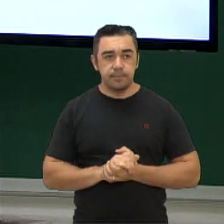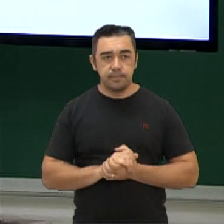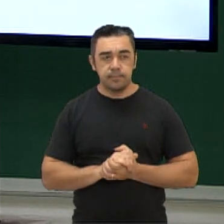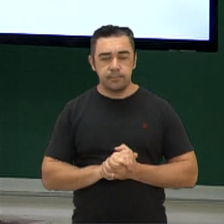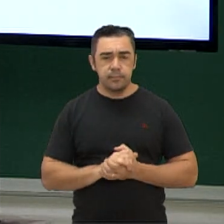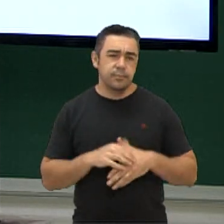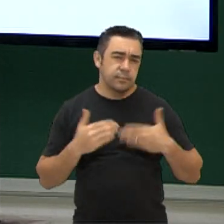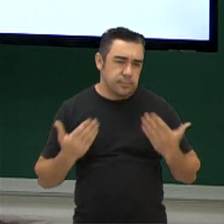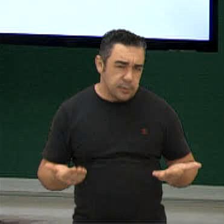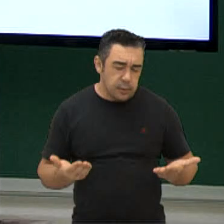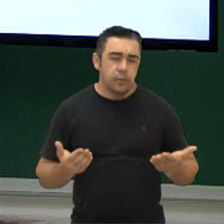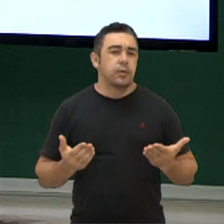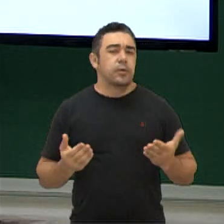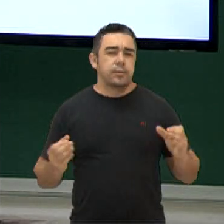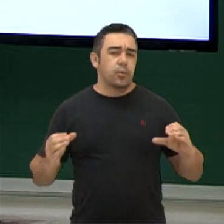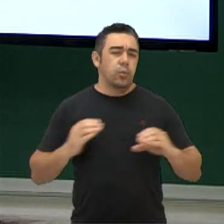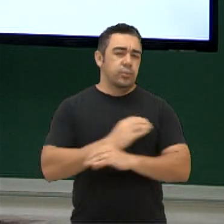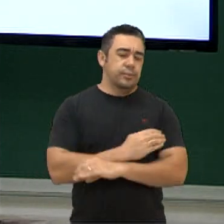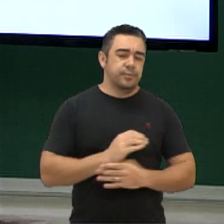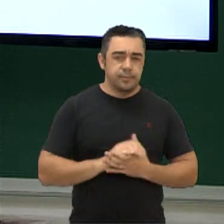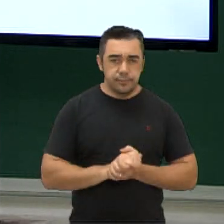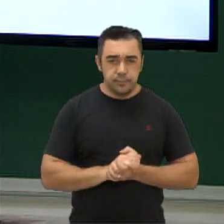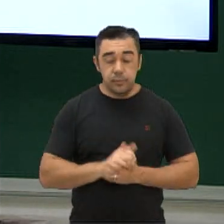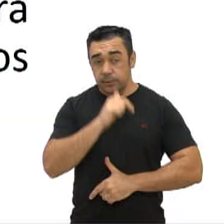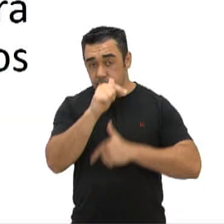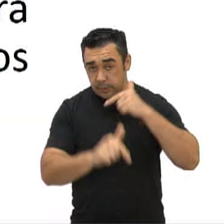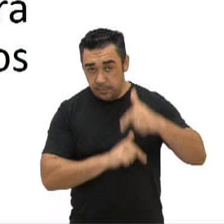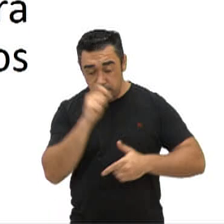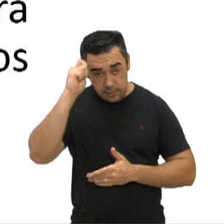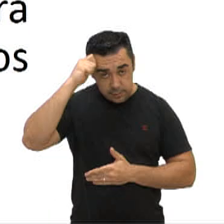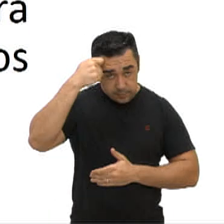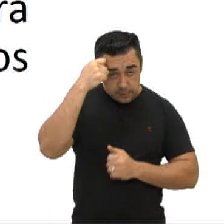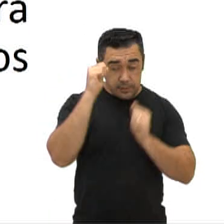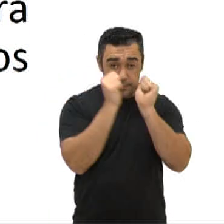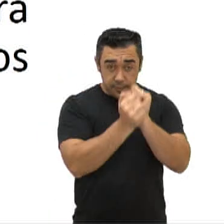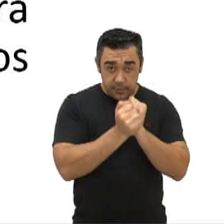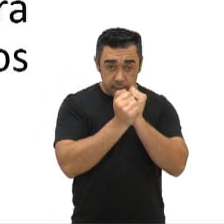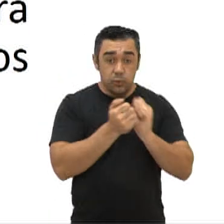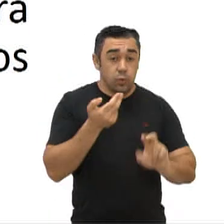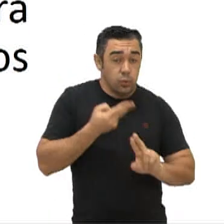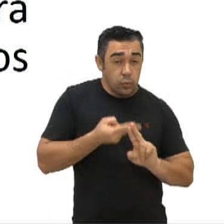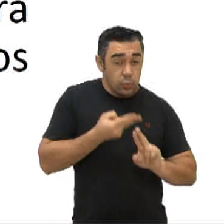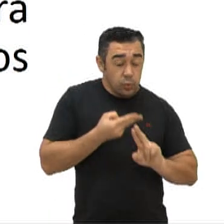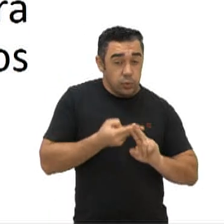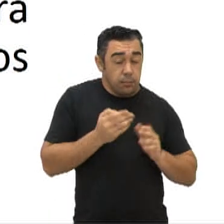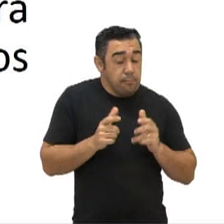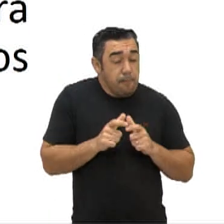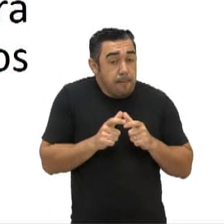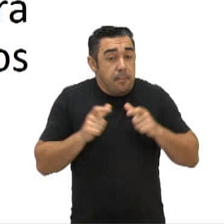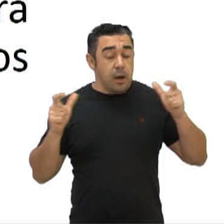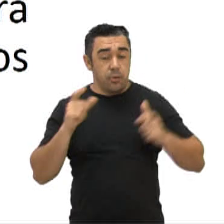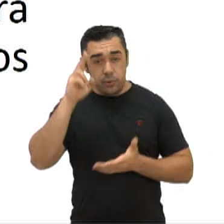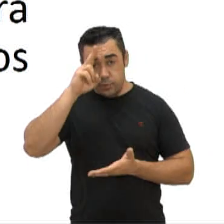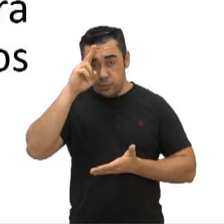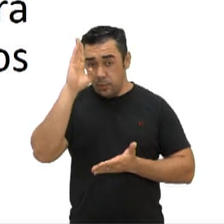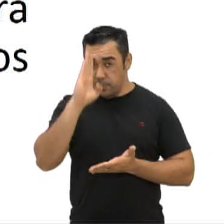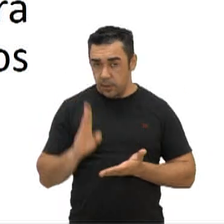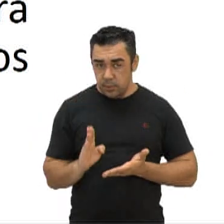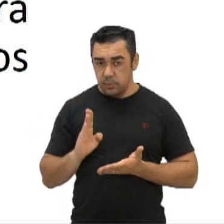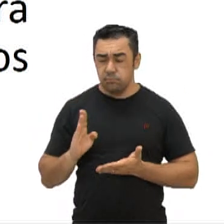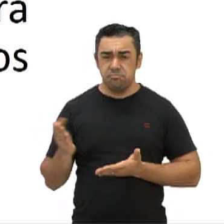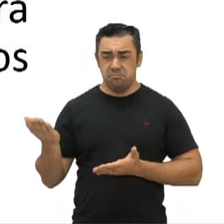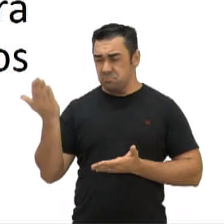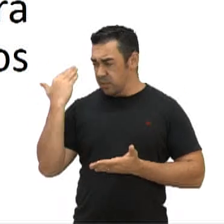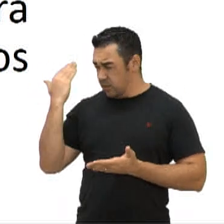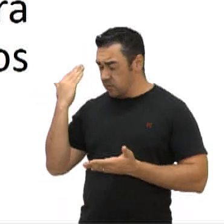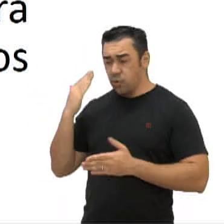Pessoal, considerações gerais aqui, ó. A mão de obra africana escrava, ela foi utilizada durante grande parte da história do Brasil. Desde a